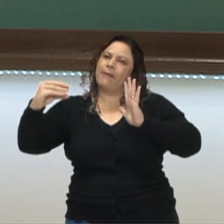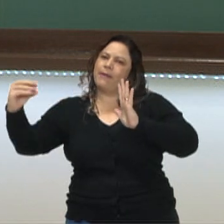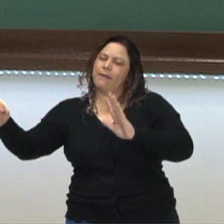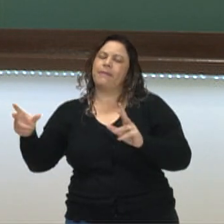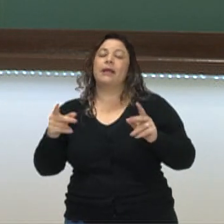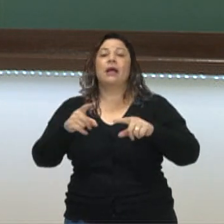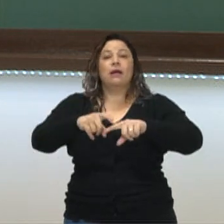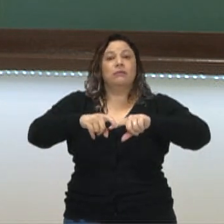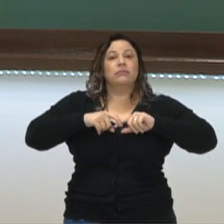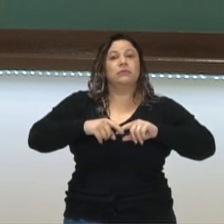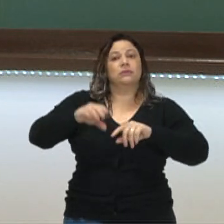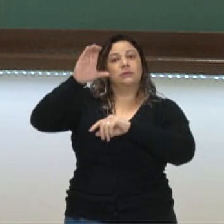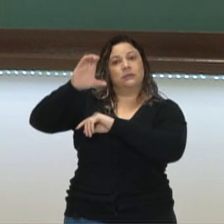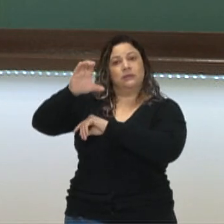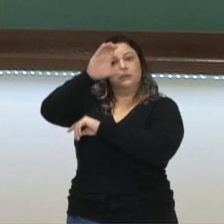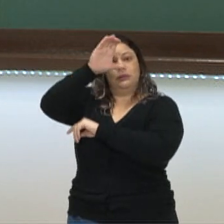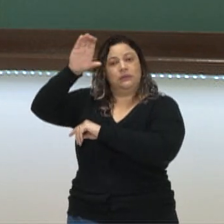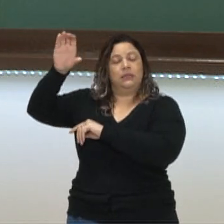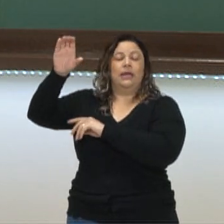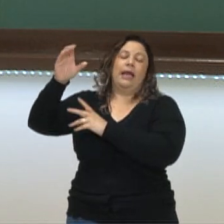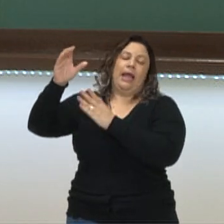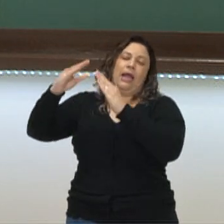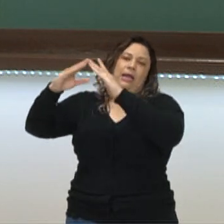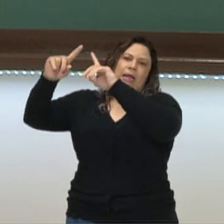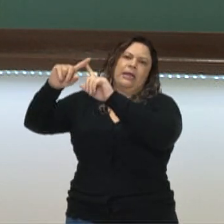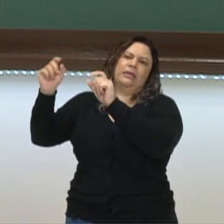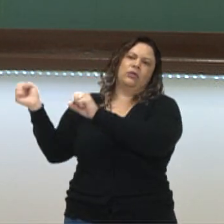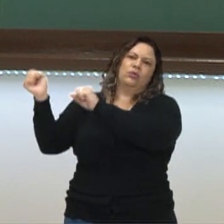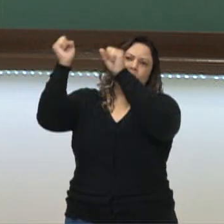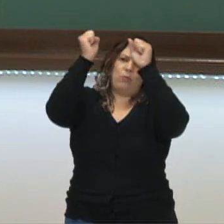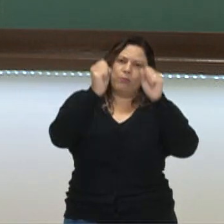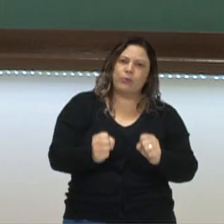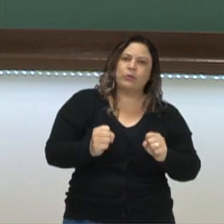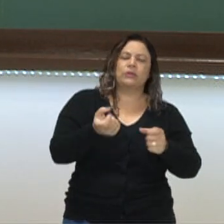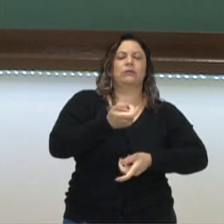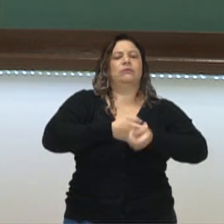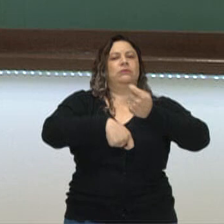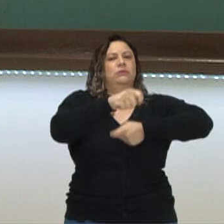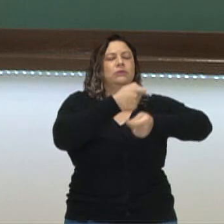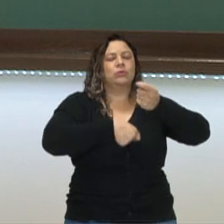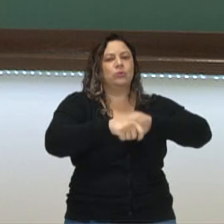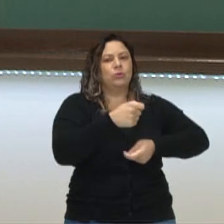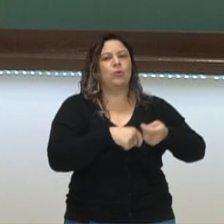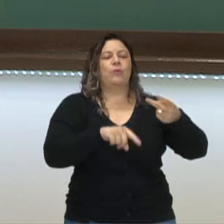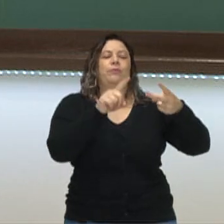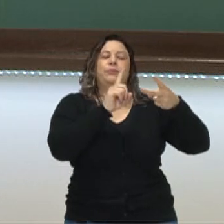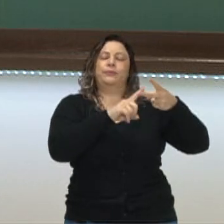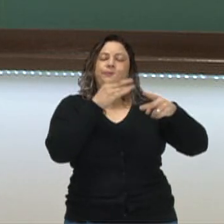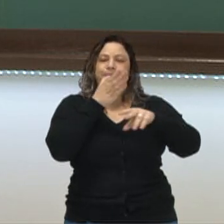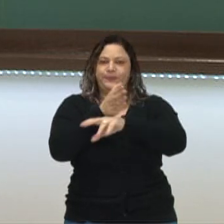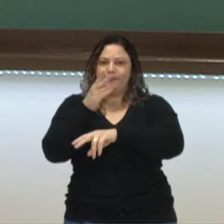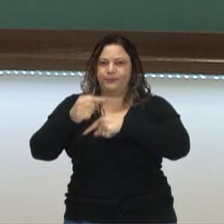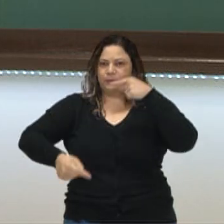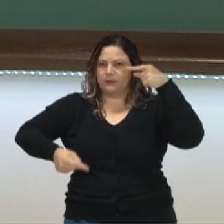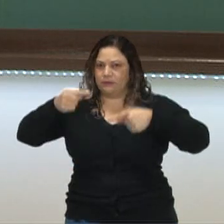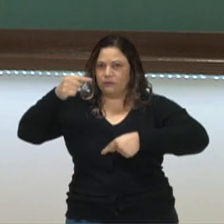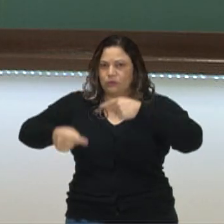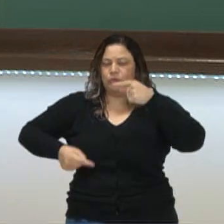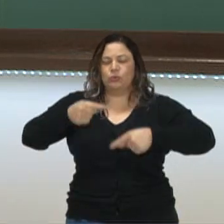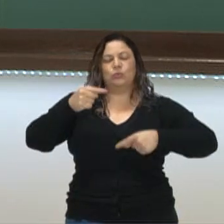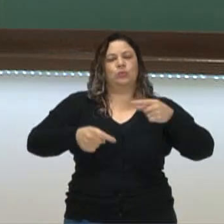ela também exerce esse poder, né? Porque ela tinha poder econômico, tinha interferência política e